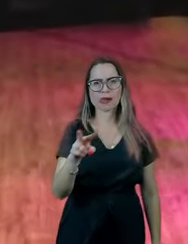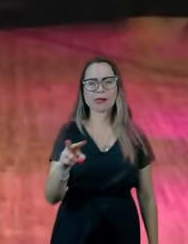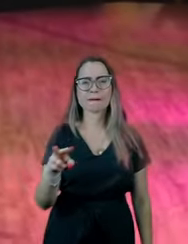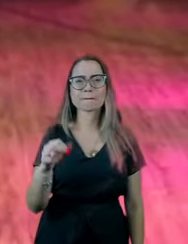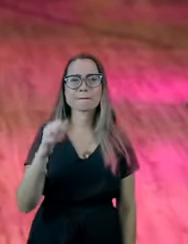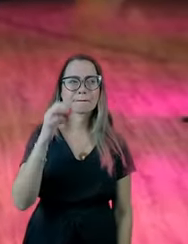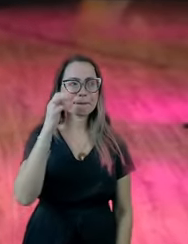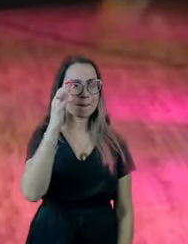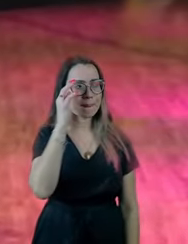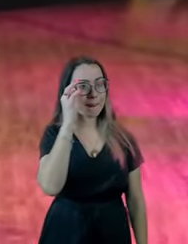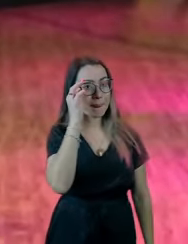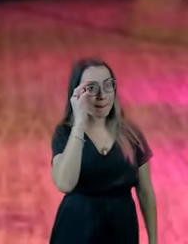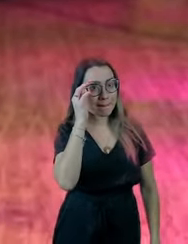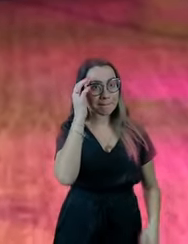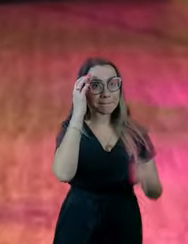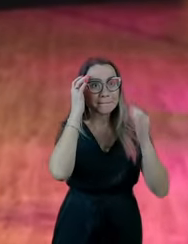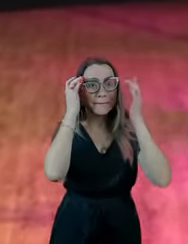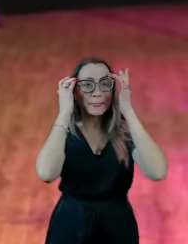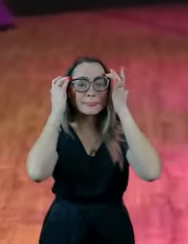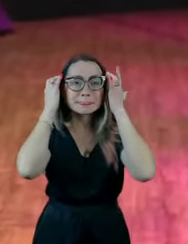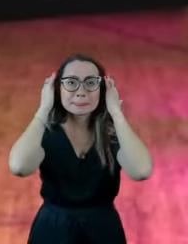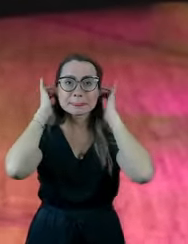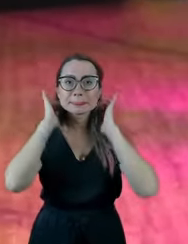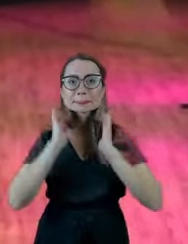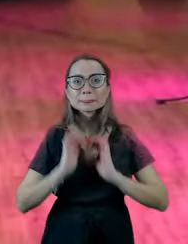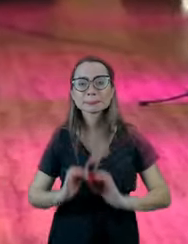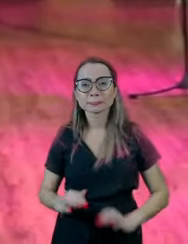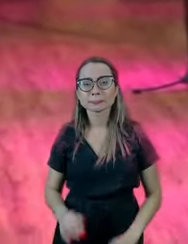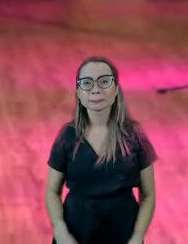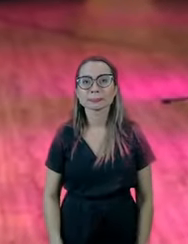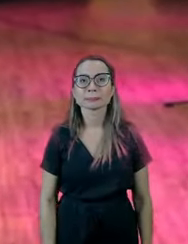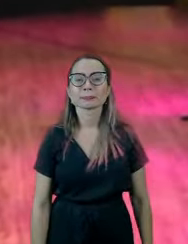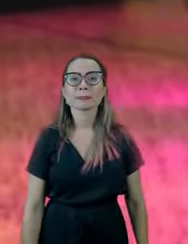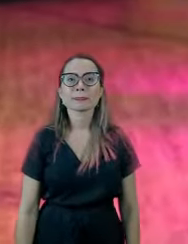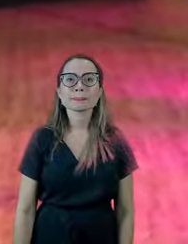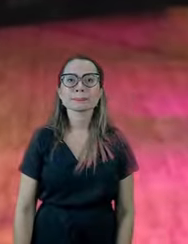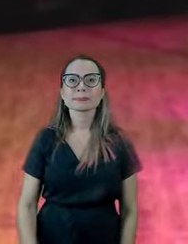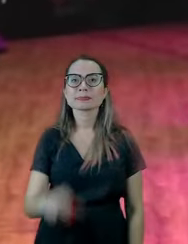uma palavra. Sara, filhos são portais.